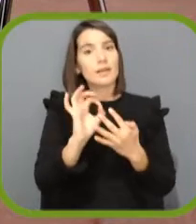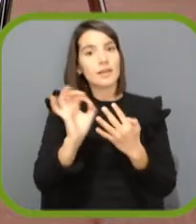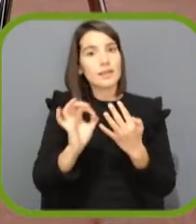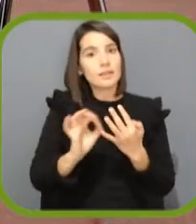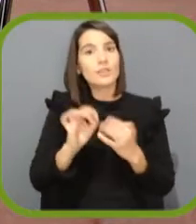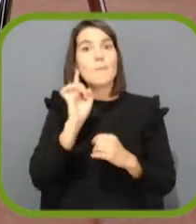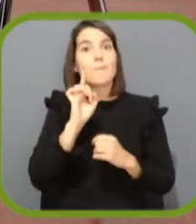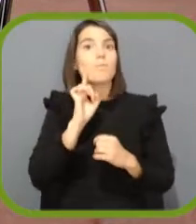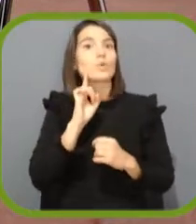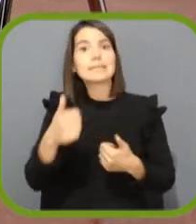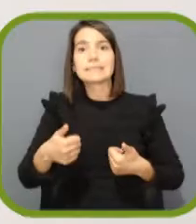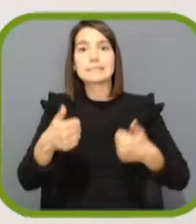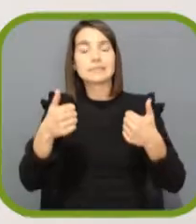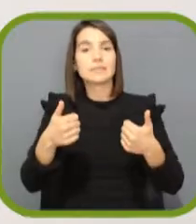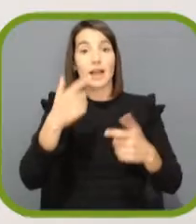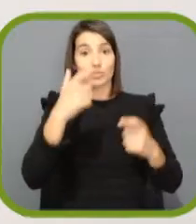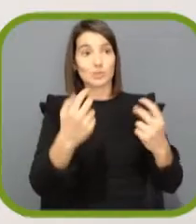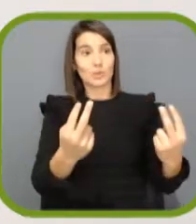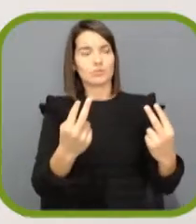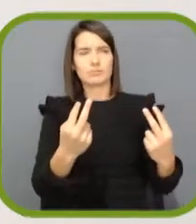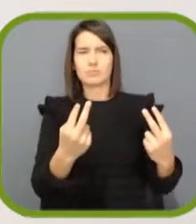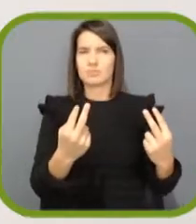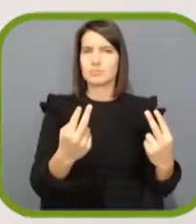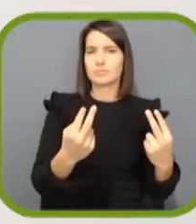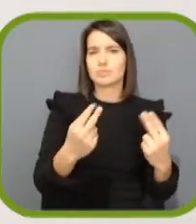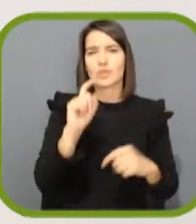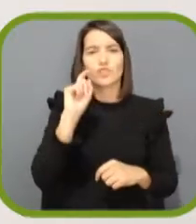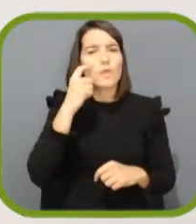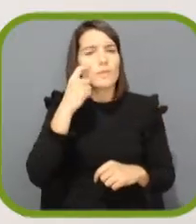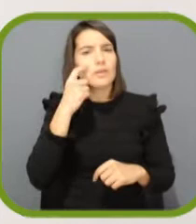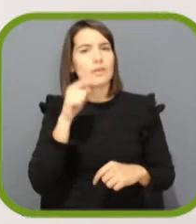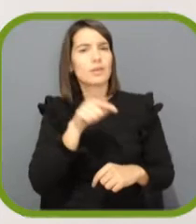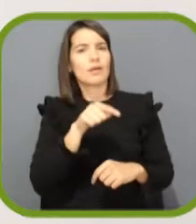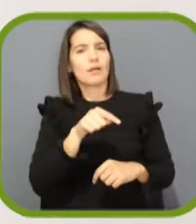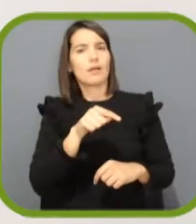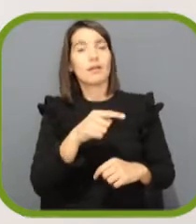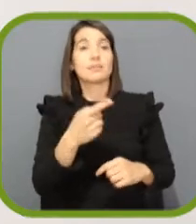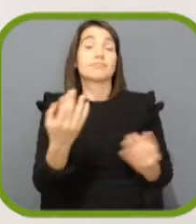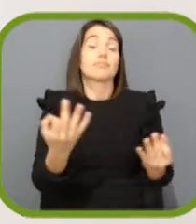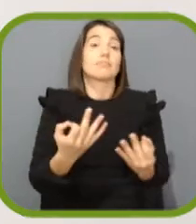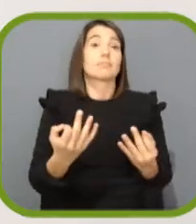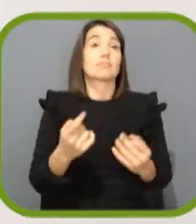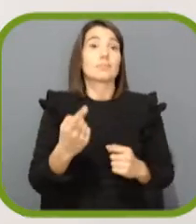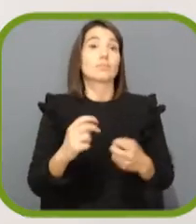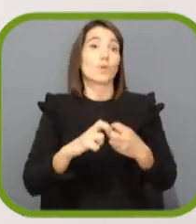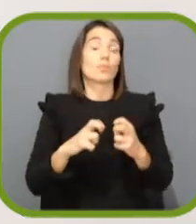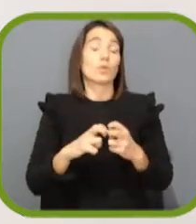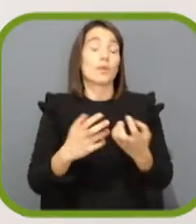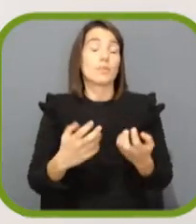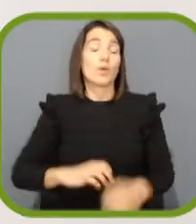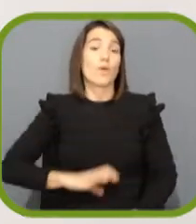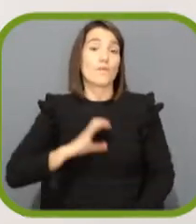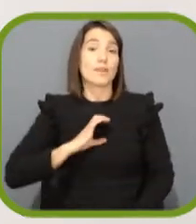as características mais importantes, o público começa a desconfiar do próprio jornalismo e, portanto, há efetivamente uma crise